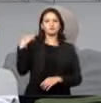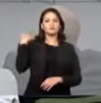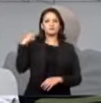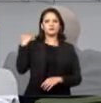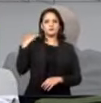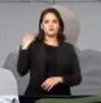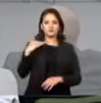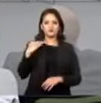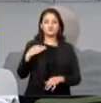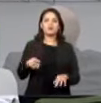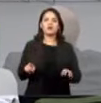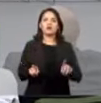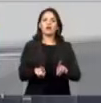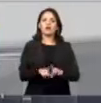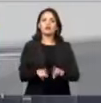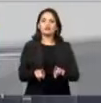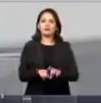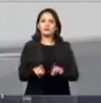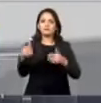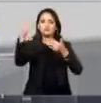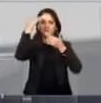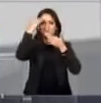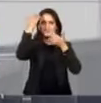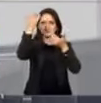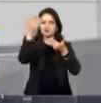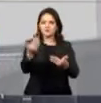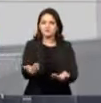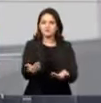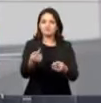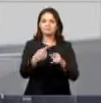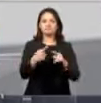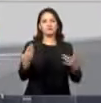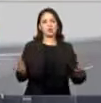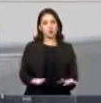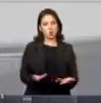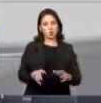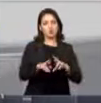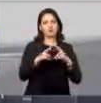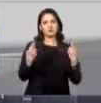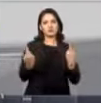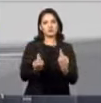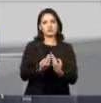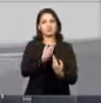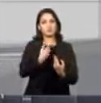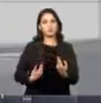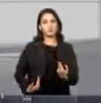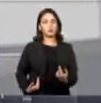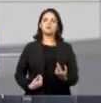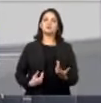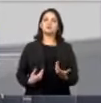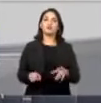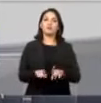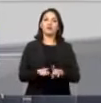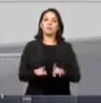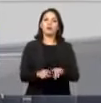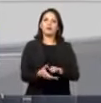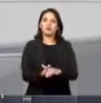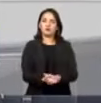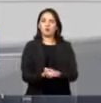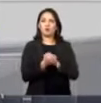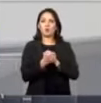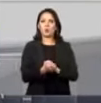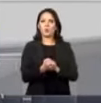de antemão agradecer por essa audiência pública. Quero também cumprimentar